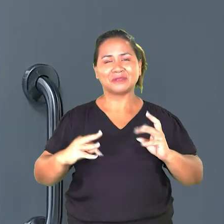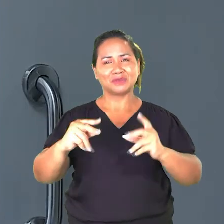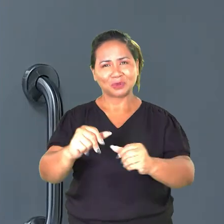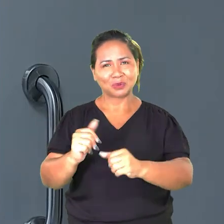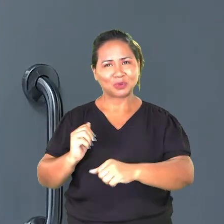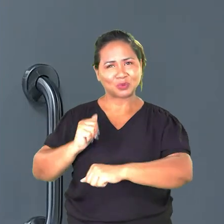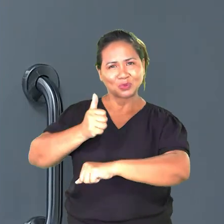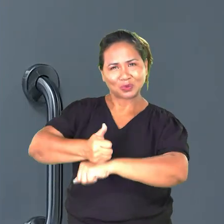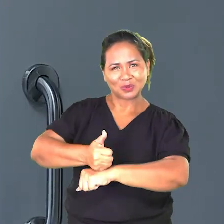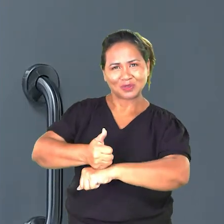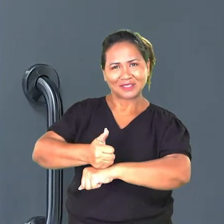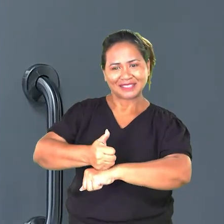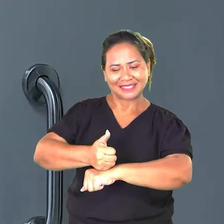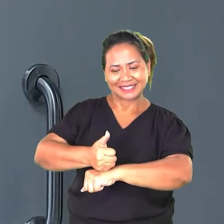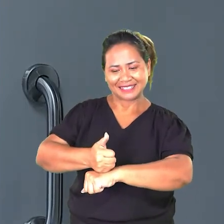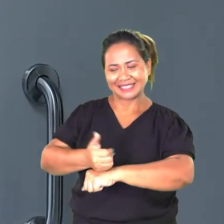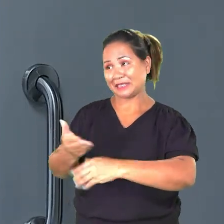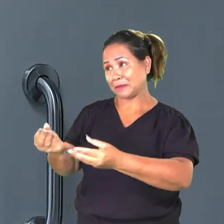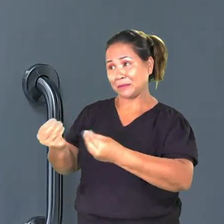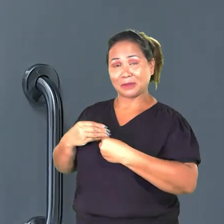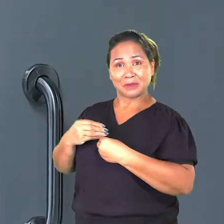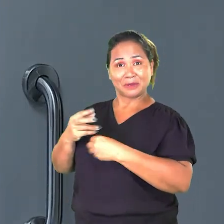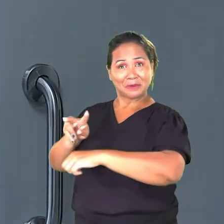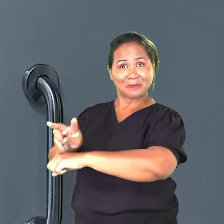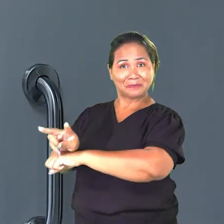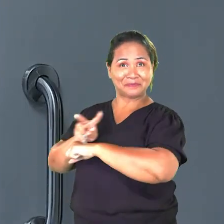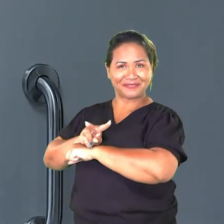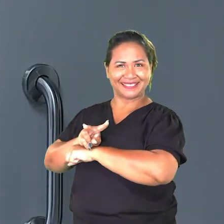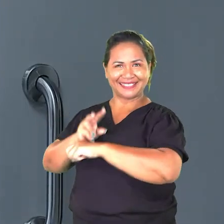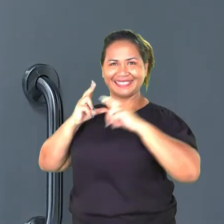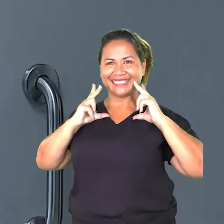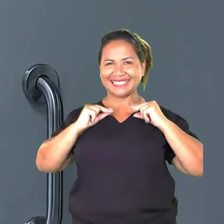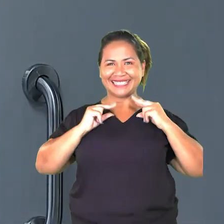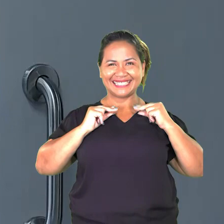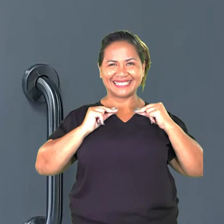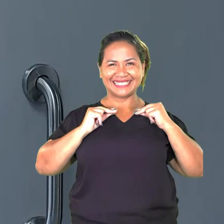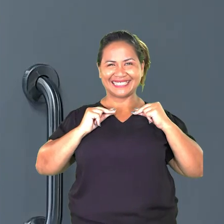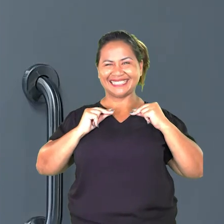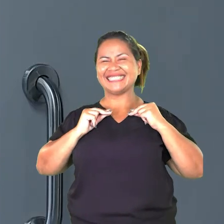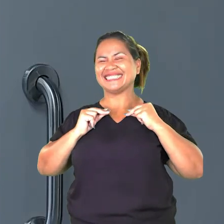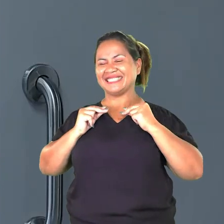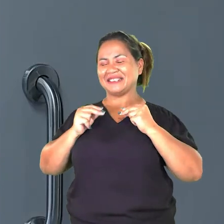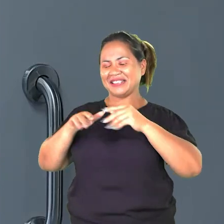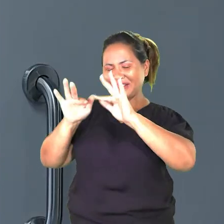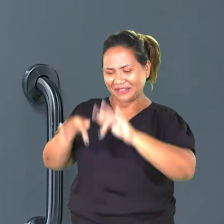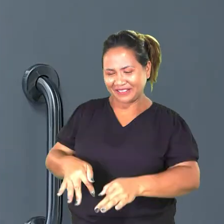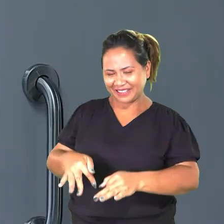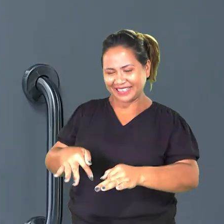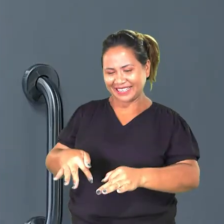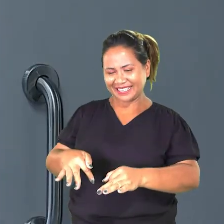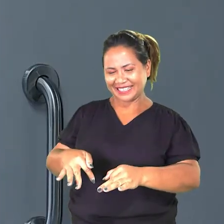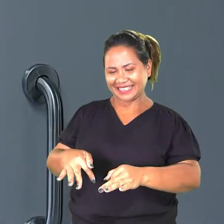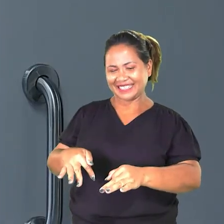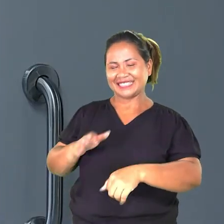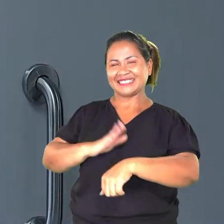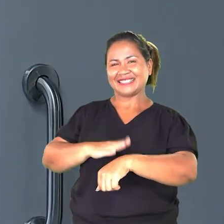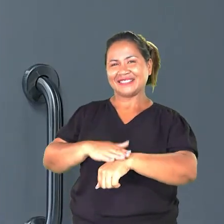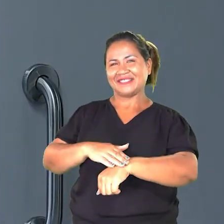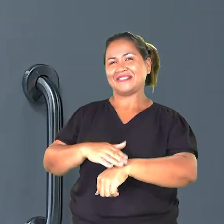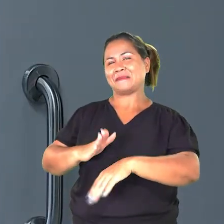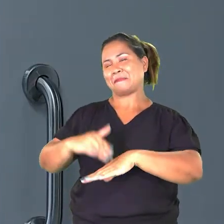querido cerimonialista, a quem devo esta gravata borboleta, o Edu Garcia, para o encerramento desse momento